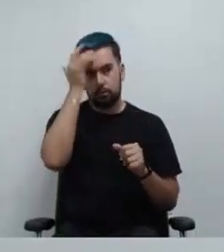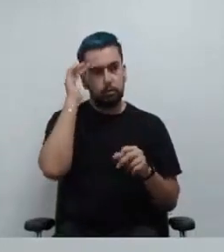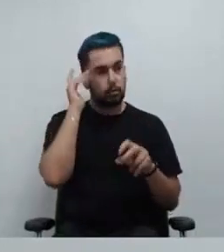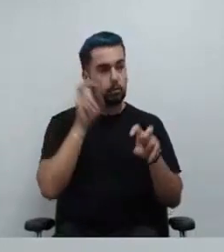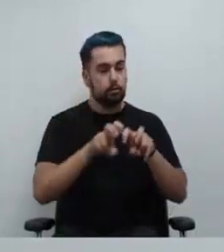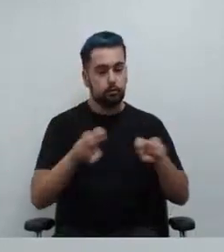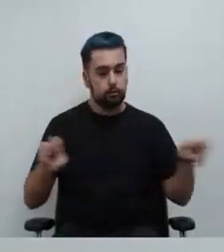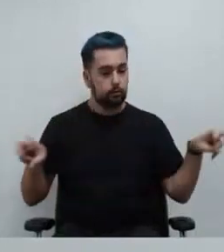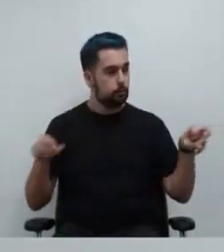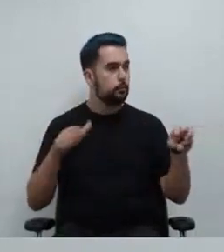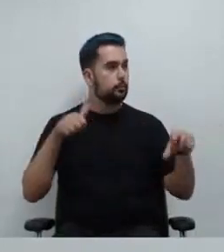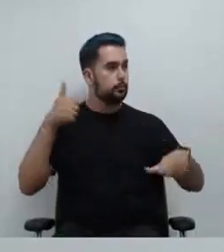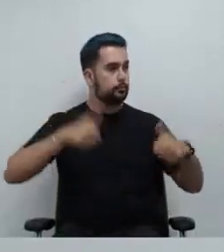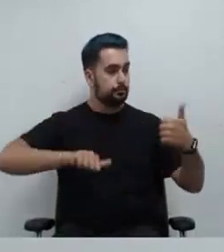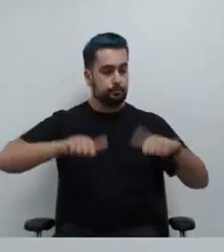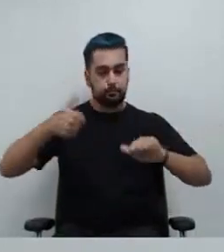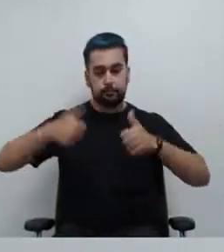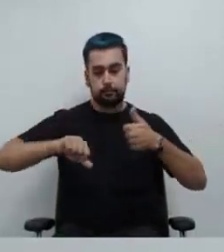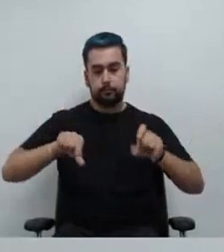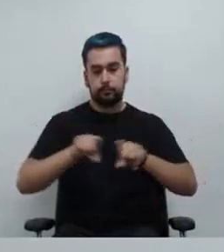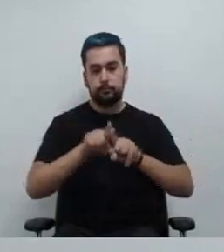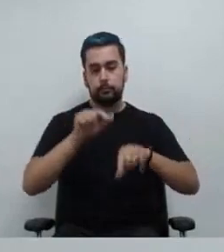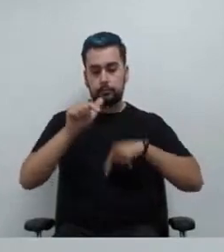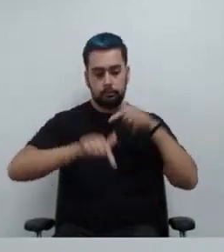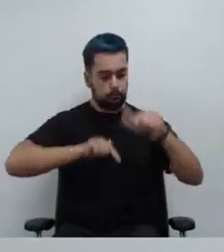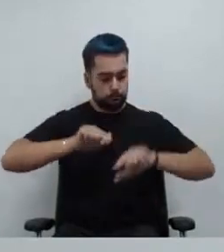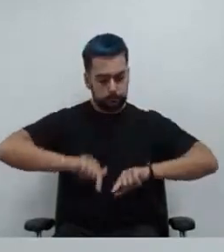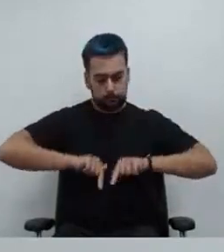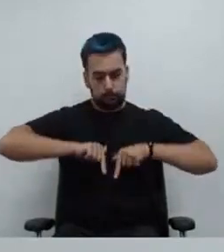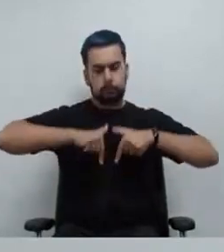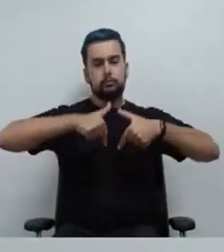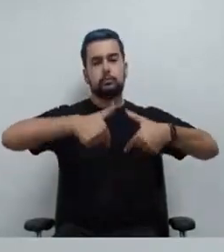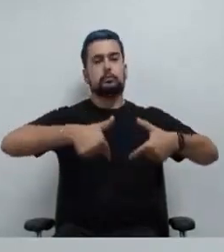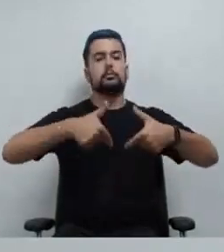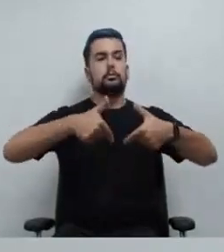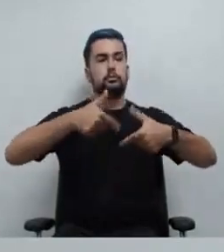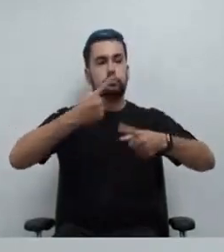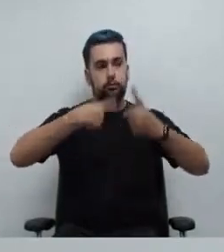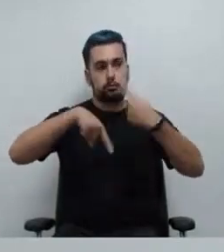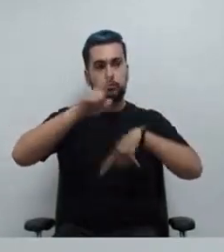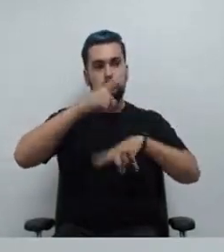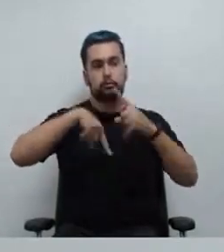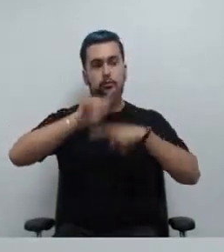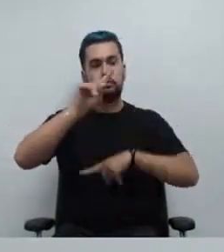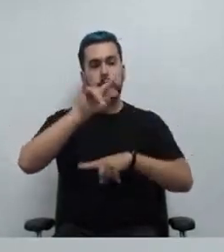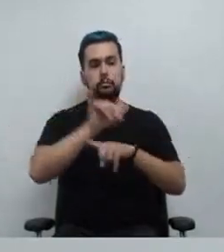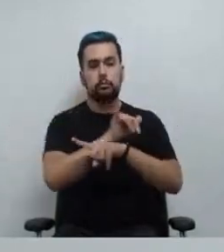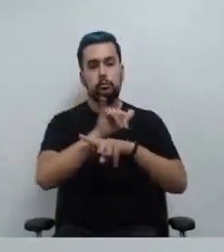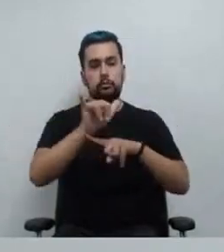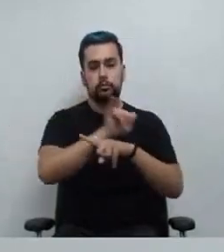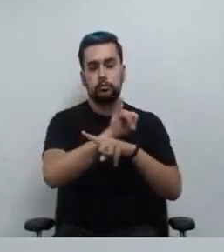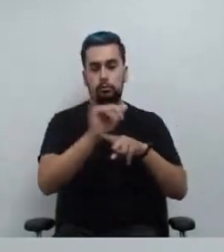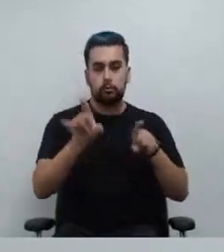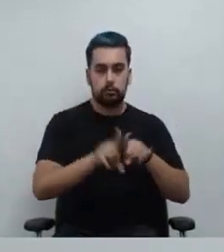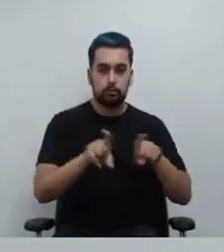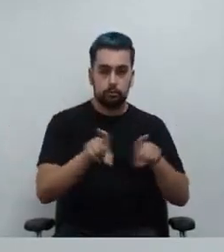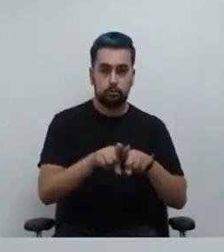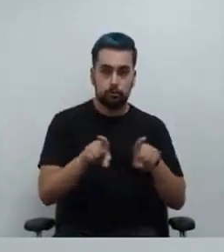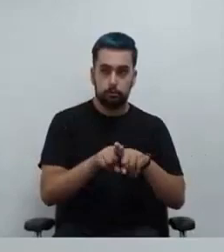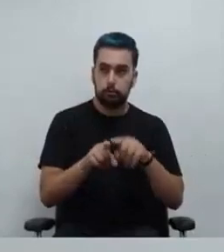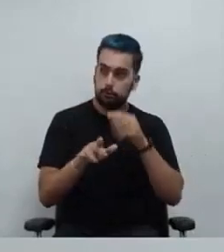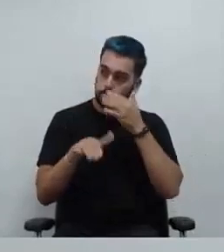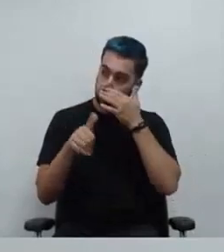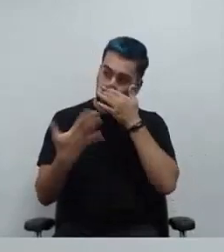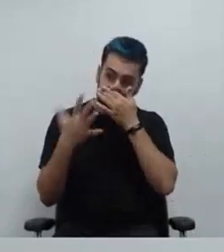examinadora, e agradecer pelo trabalho, esforço, né, desenvoltura e, evidentemente,